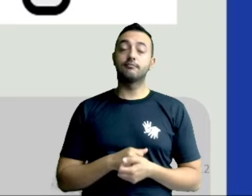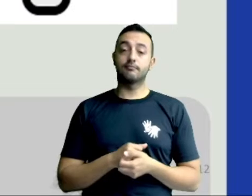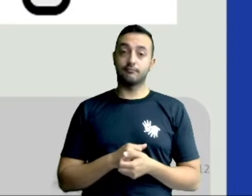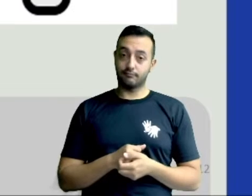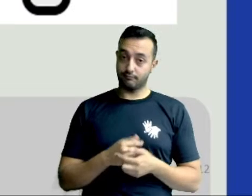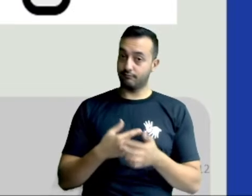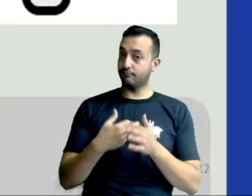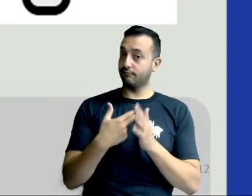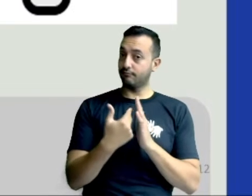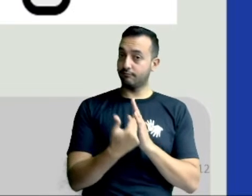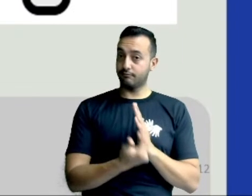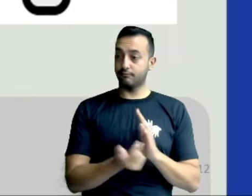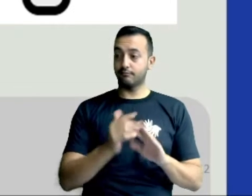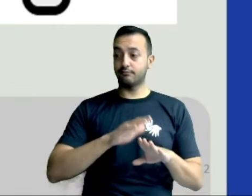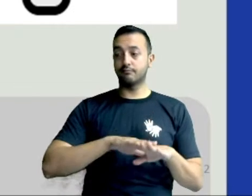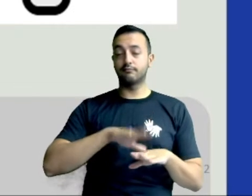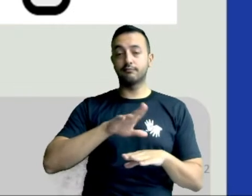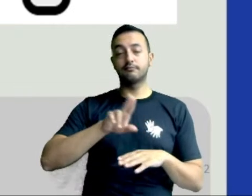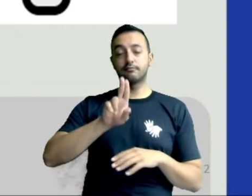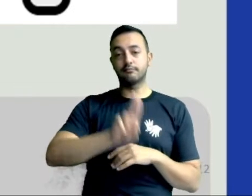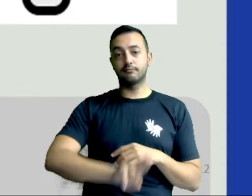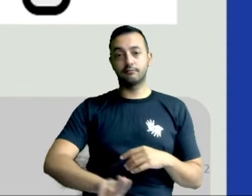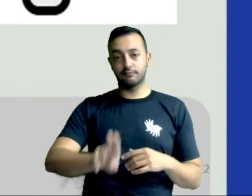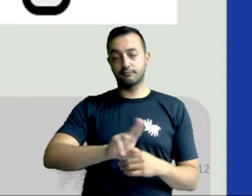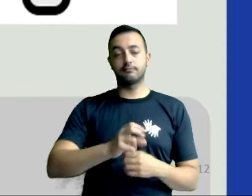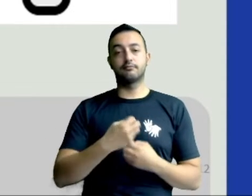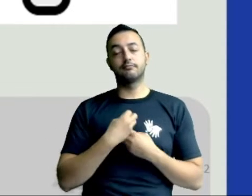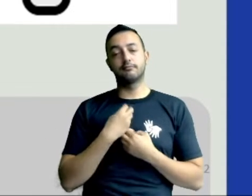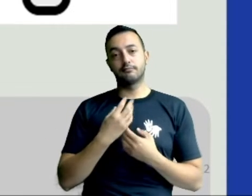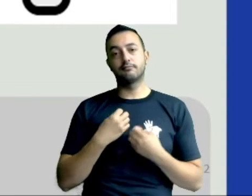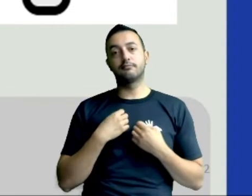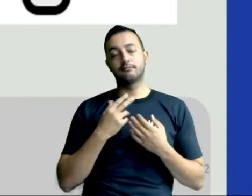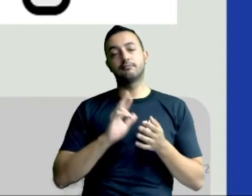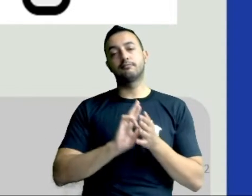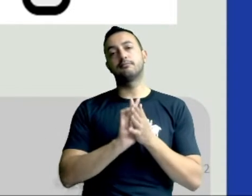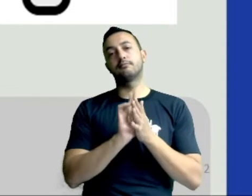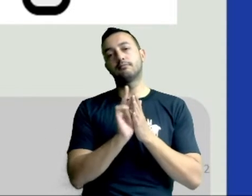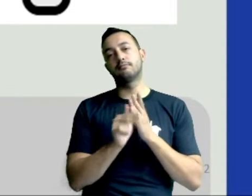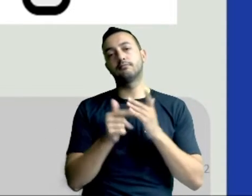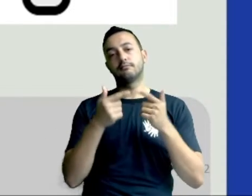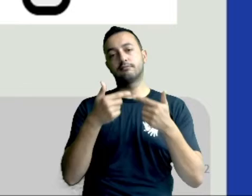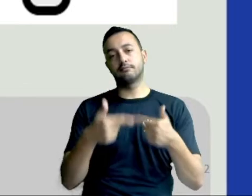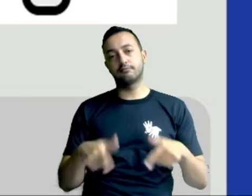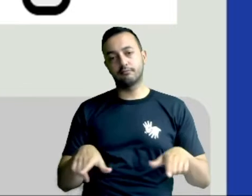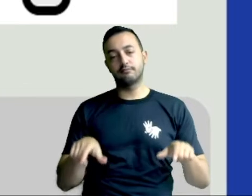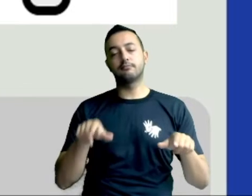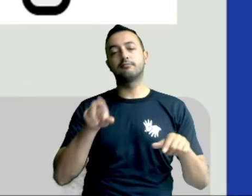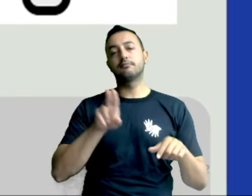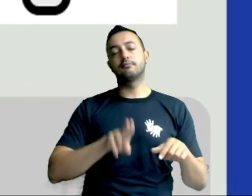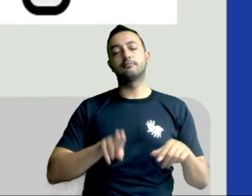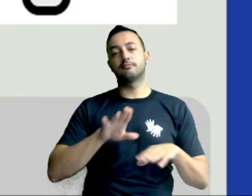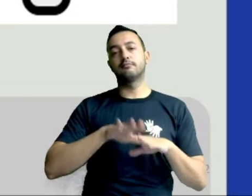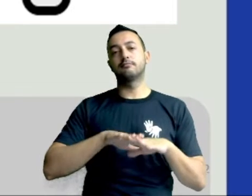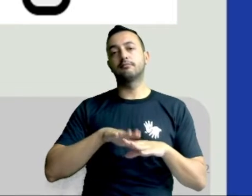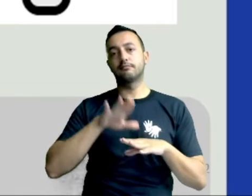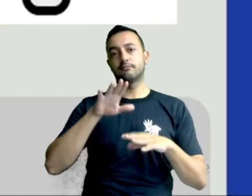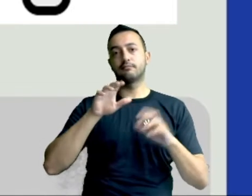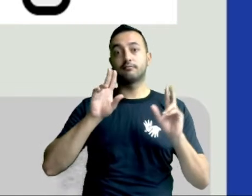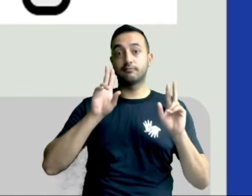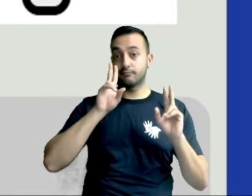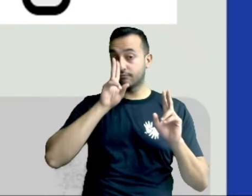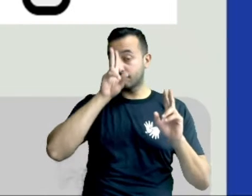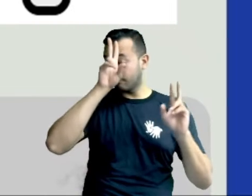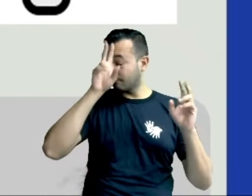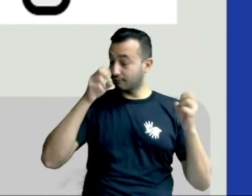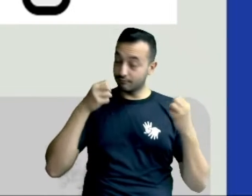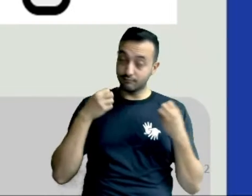recursos estilísticos mais utilizados nas poesias, pois oferecem maior expressividade aos